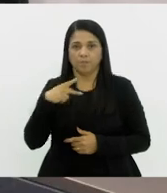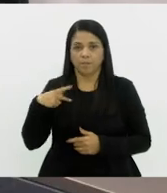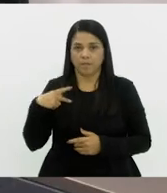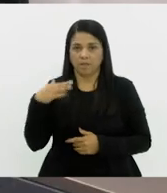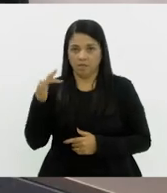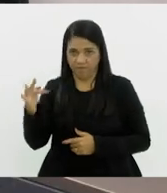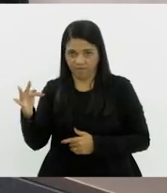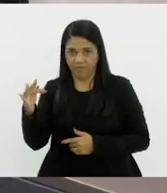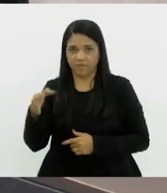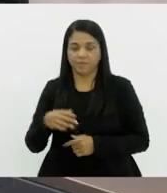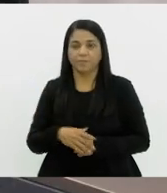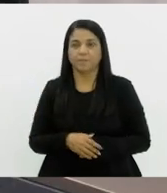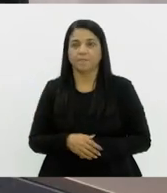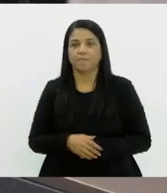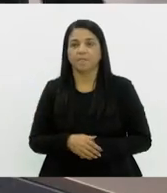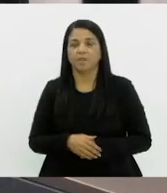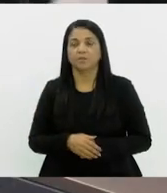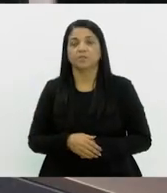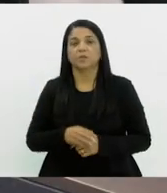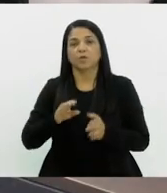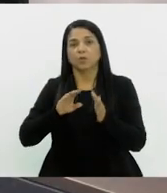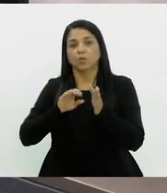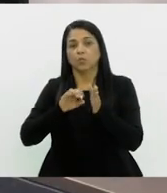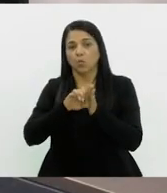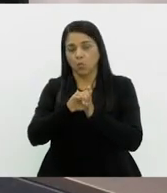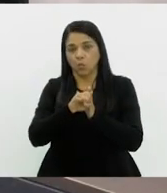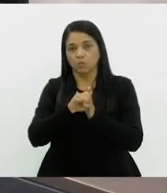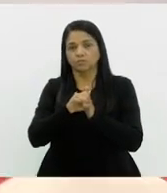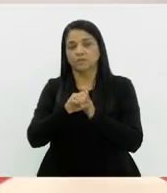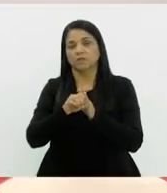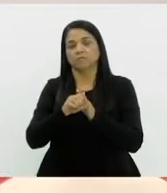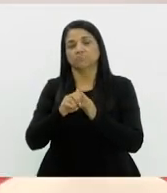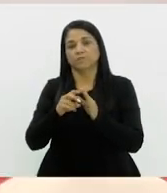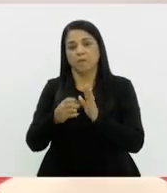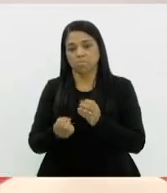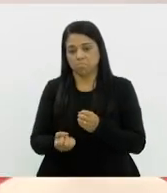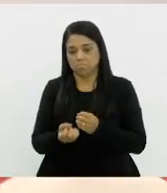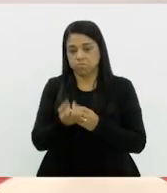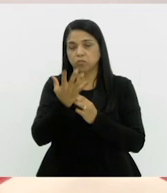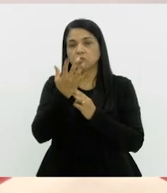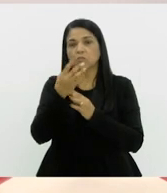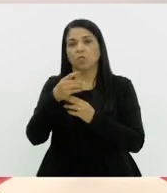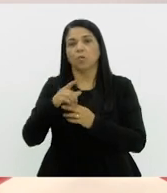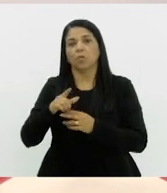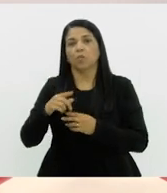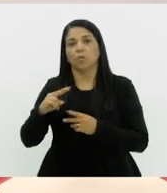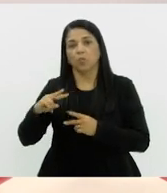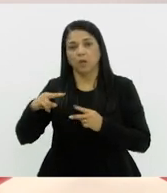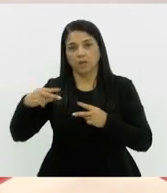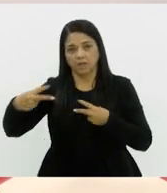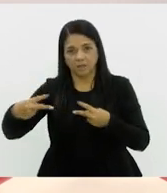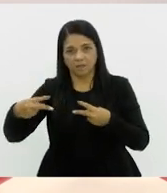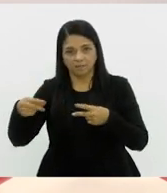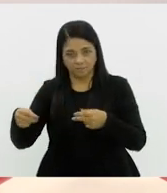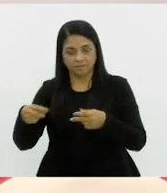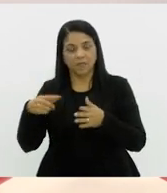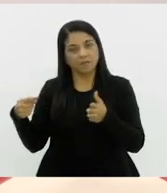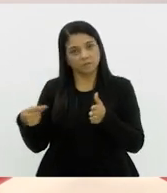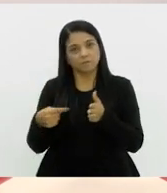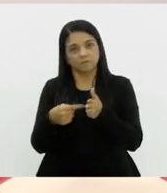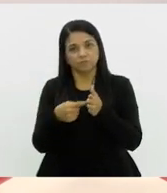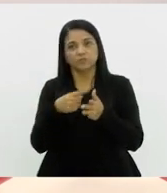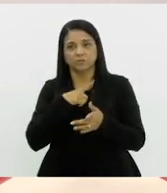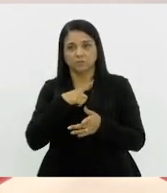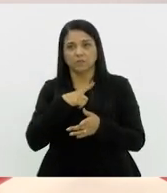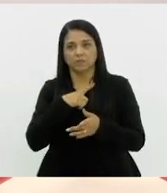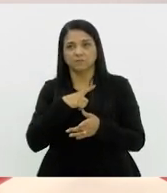saque MPF, aí coloca lá Google, aí vai aparecer o link, né, onde a pessoa pode fazer a denúncia. Rogério Zoen, por exemplo,